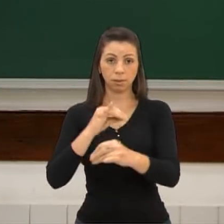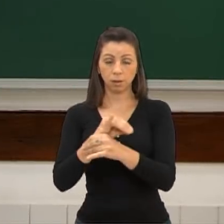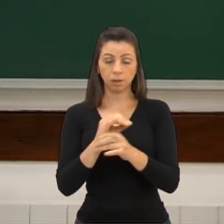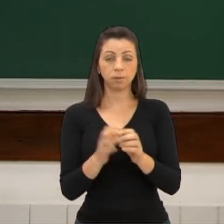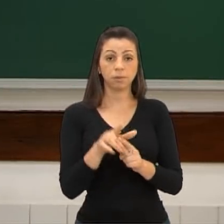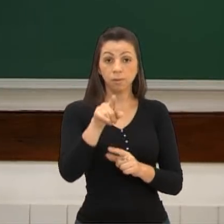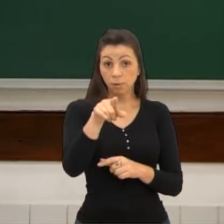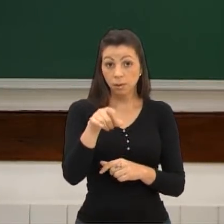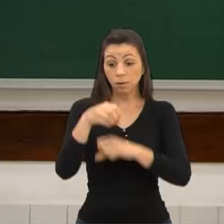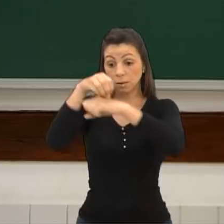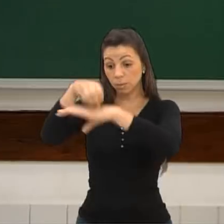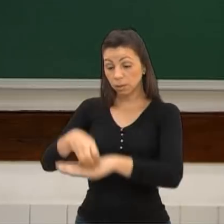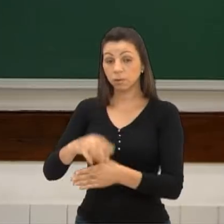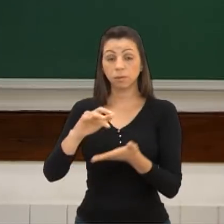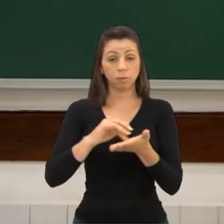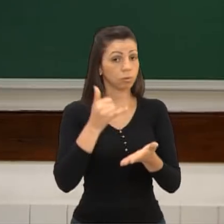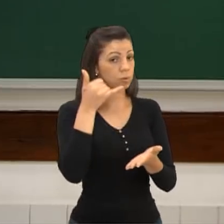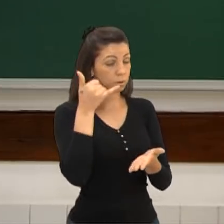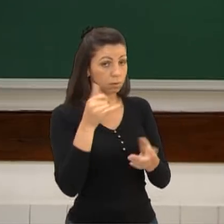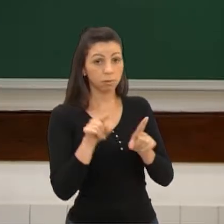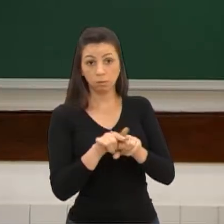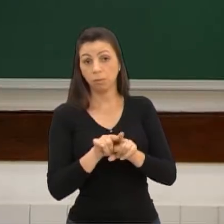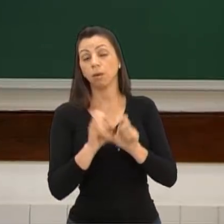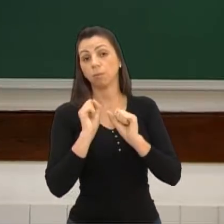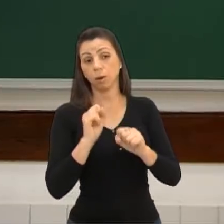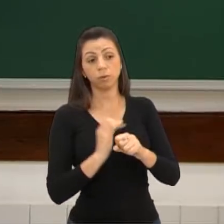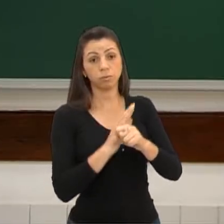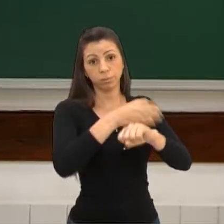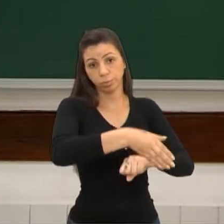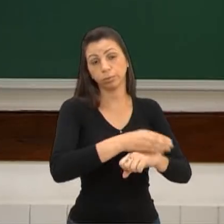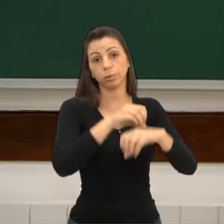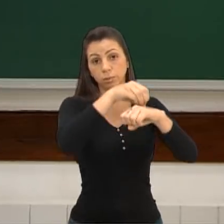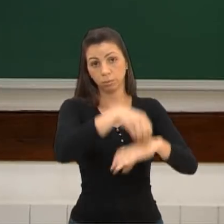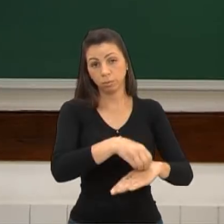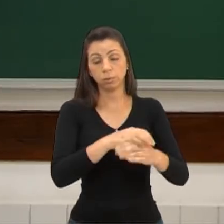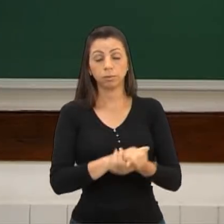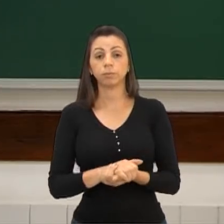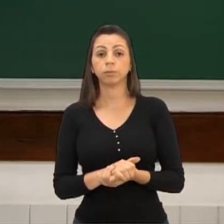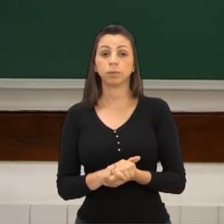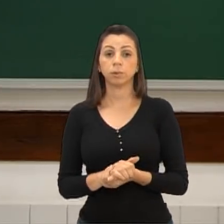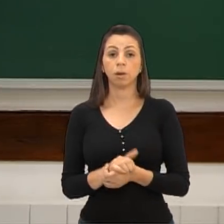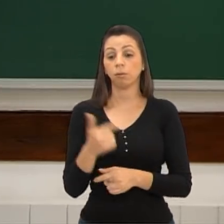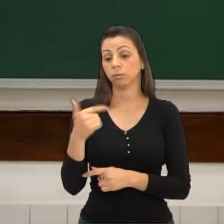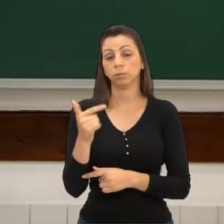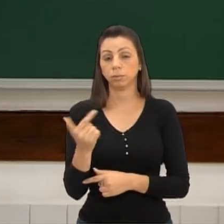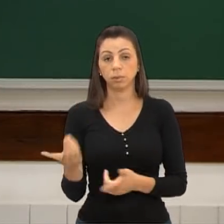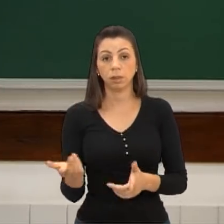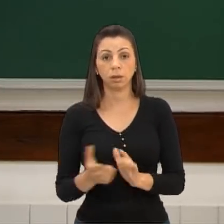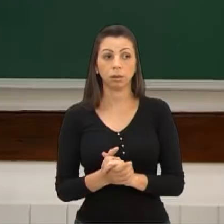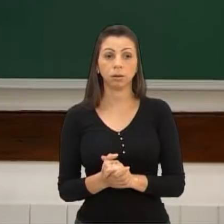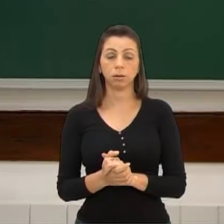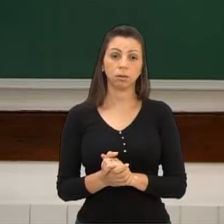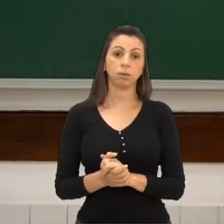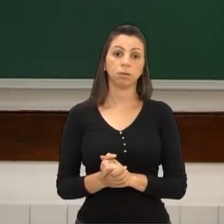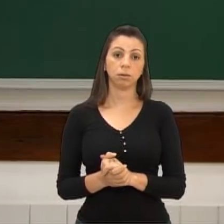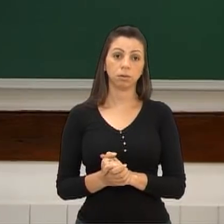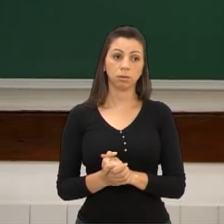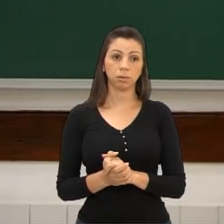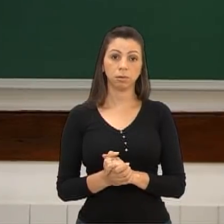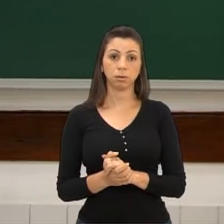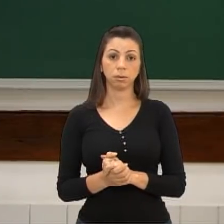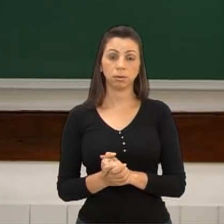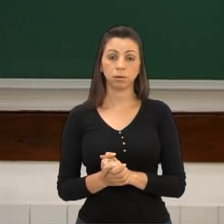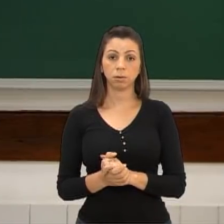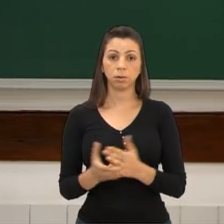tem o aplicativo no celular, também acesse o aplicativo no celular. Quem não tem as alternativas, a gente vai realizar agora